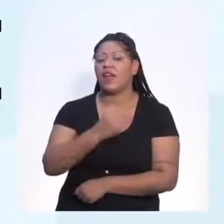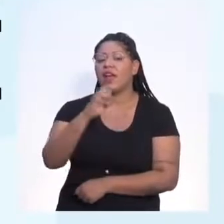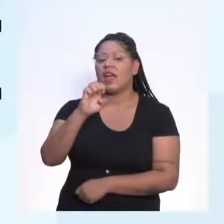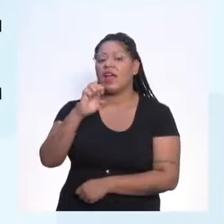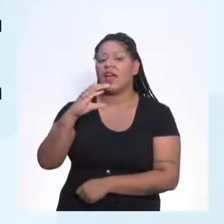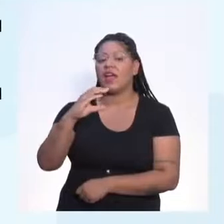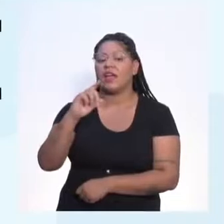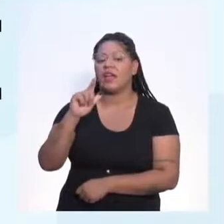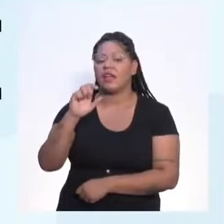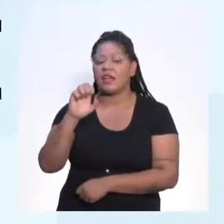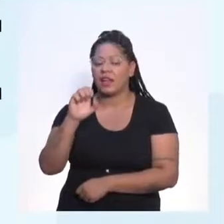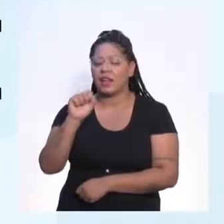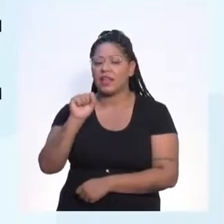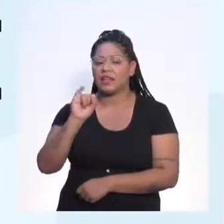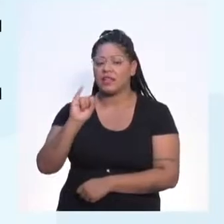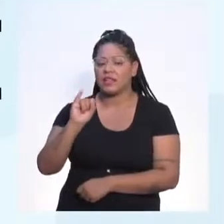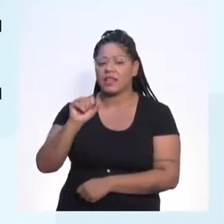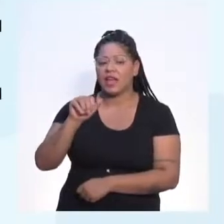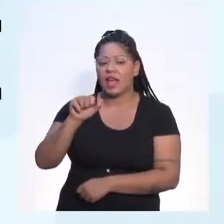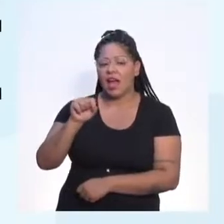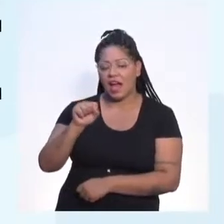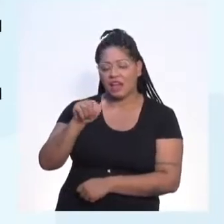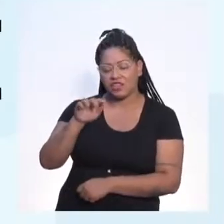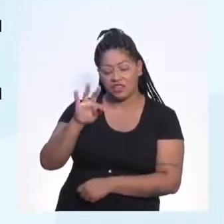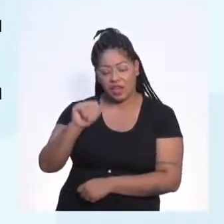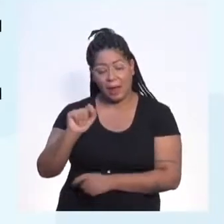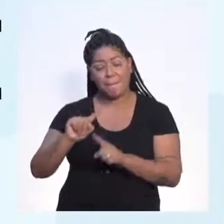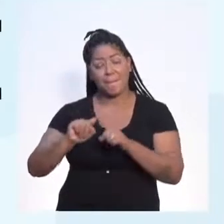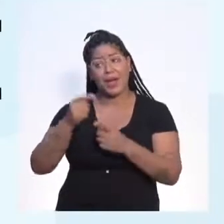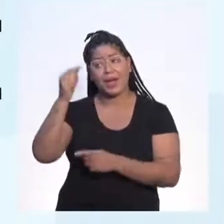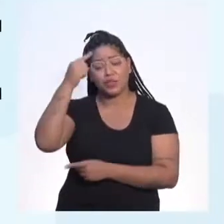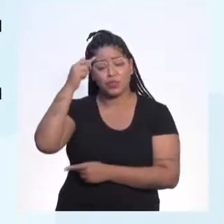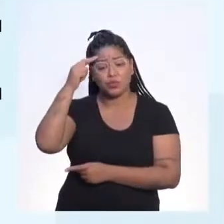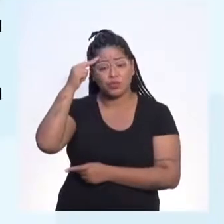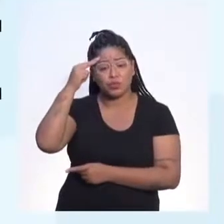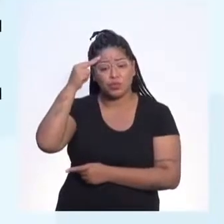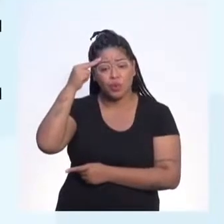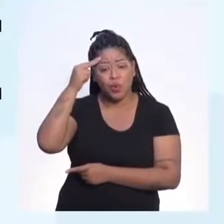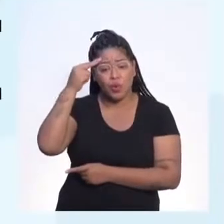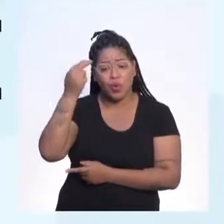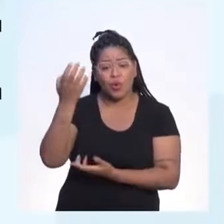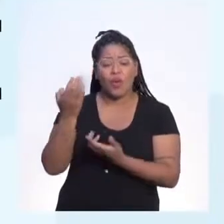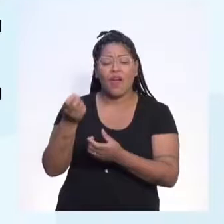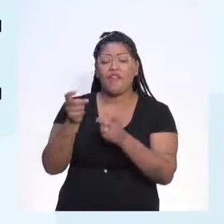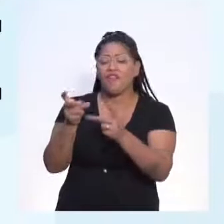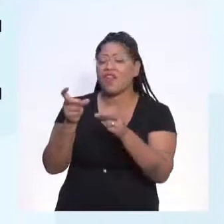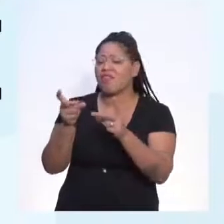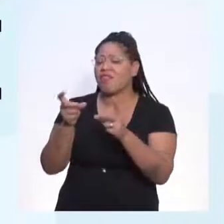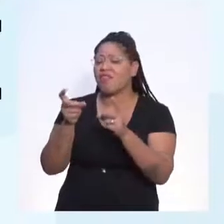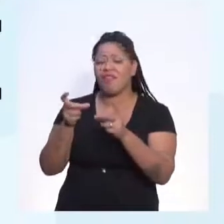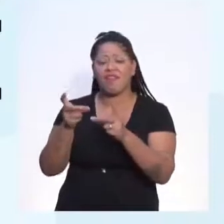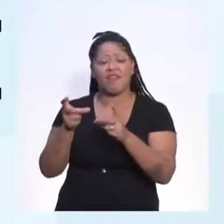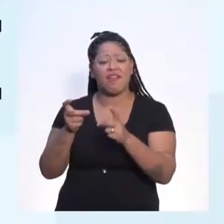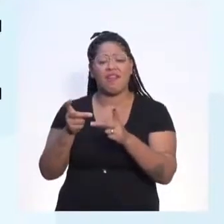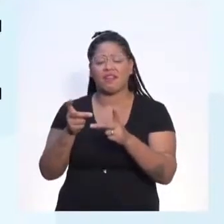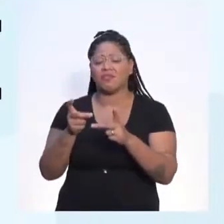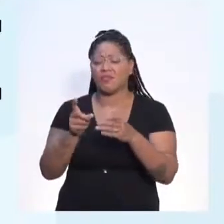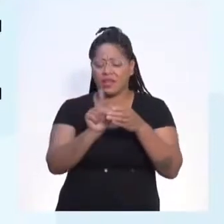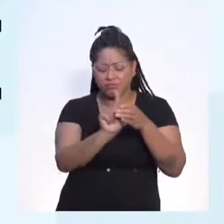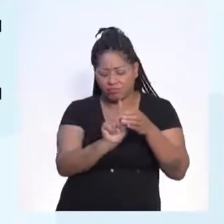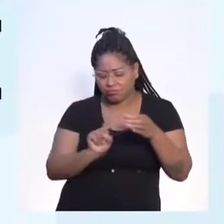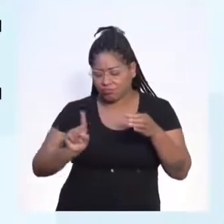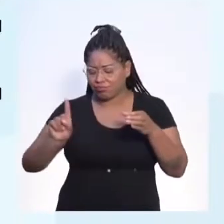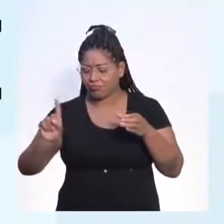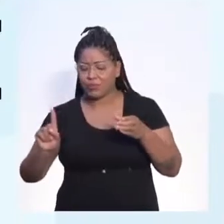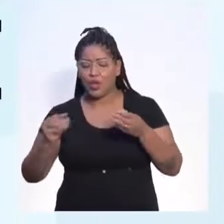ser um comerciante, conhecer o mundo fora do seu feudo. Como você se sentiria se não pudesse escolher seu projeto de